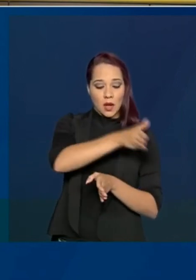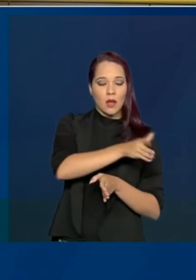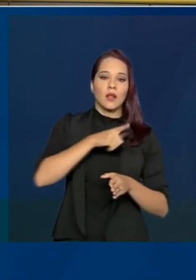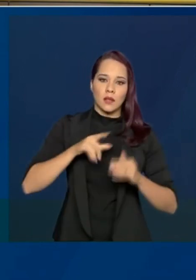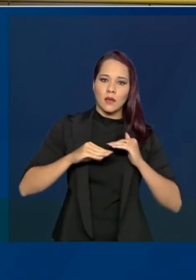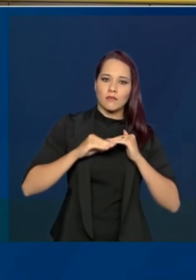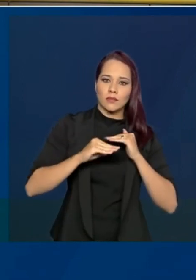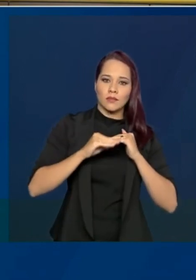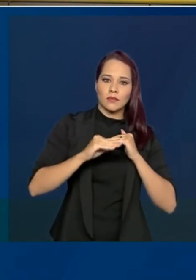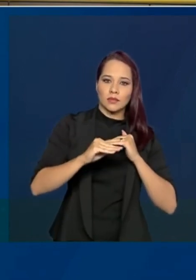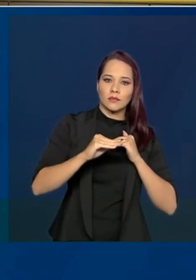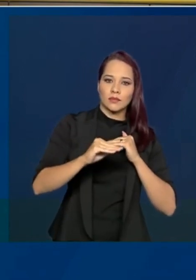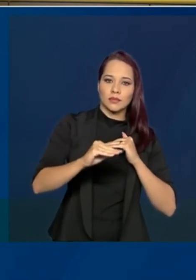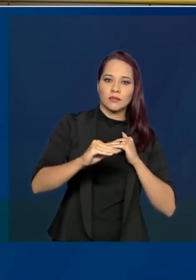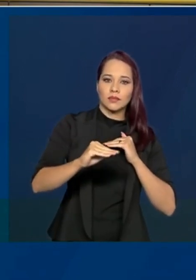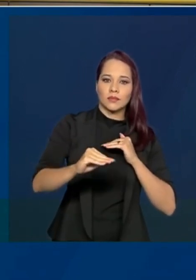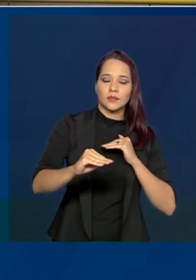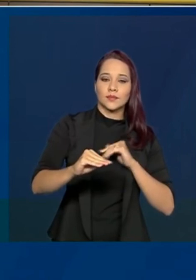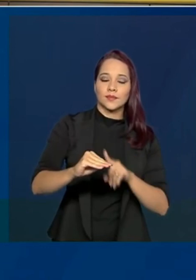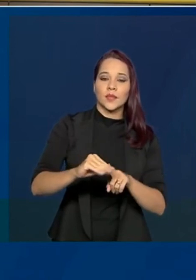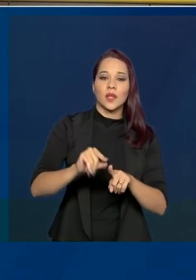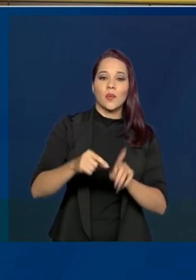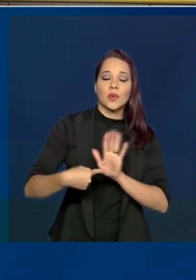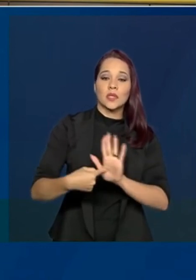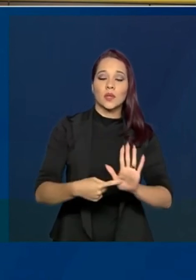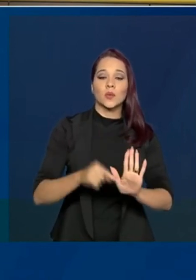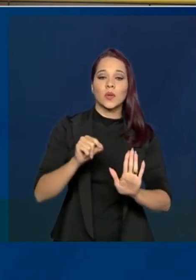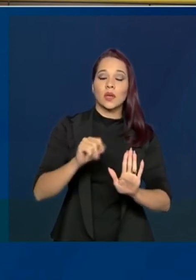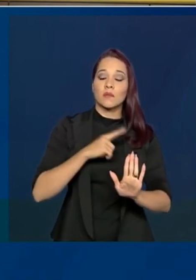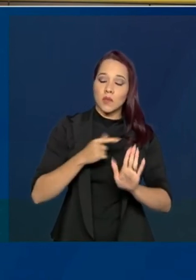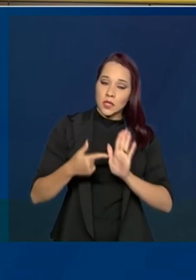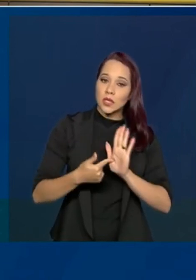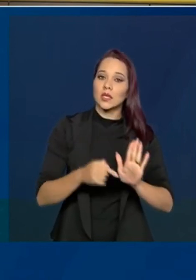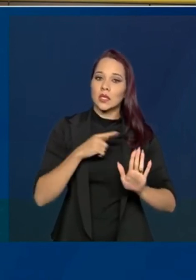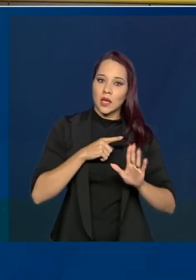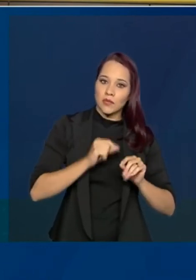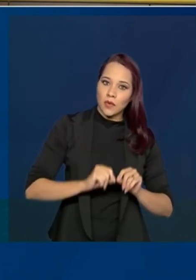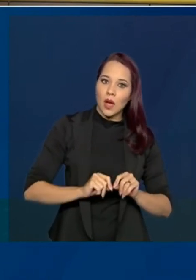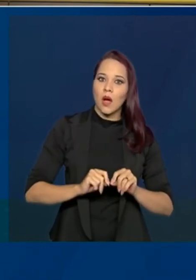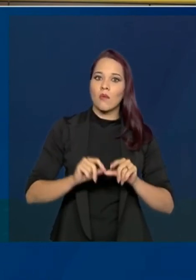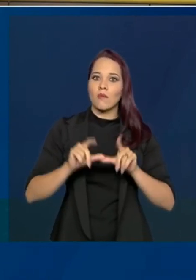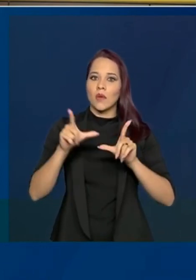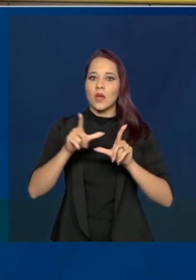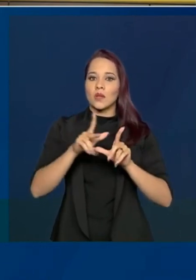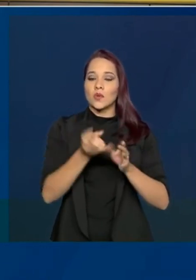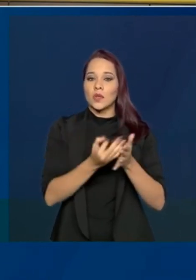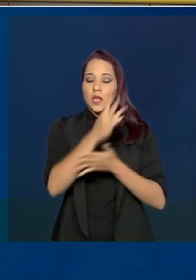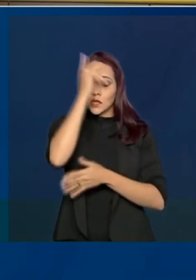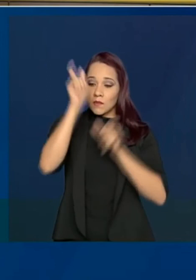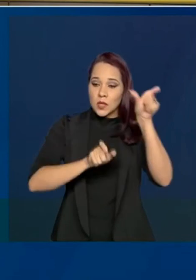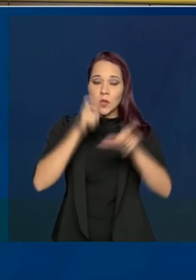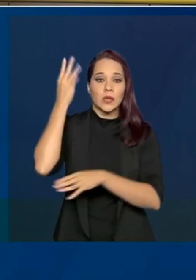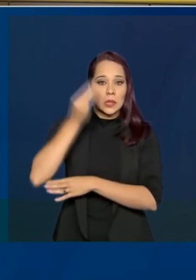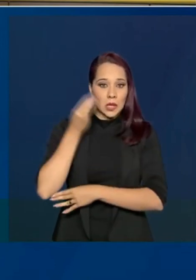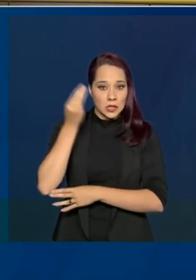mantido estável, mostrando também que há sim um aumento no número de pessoas que estão sendo